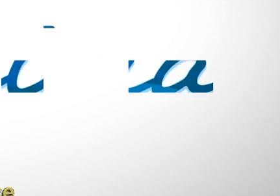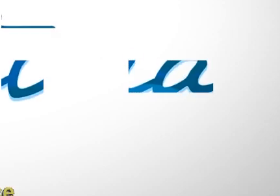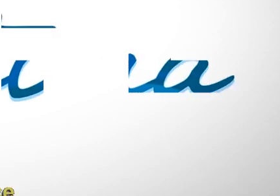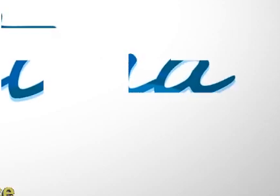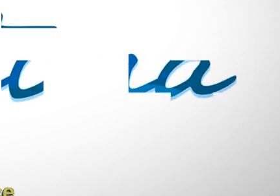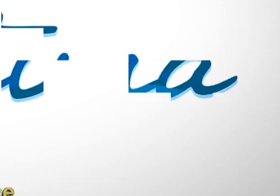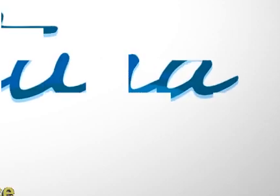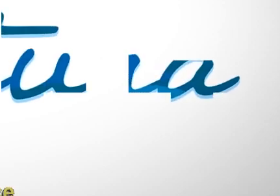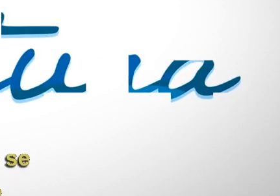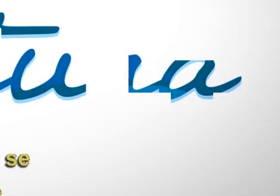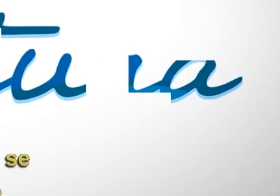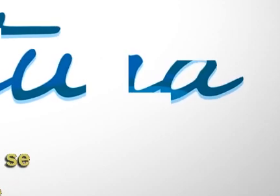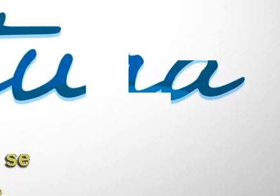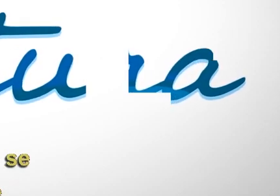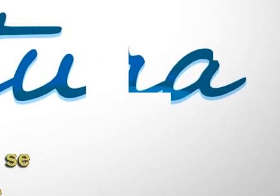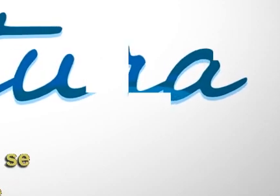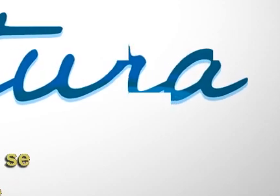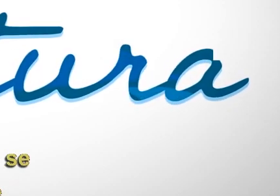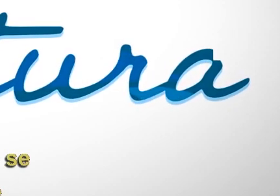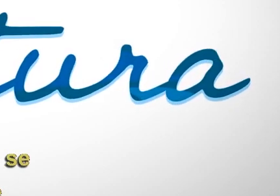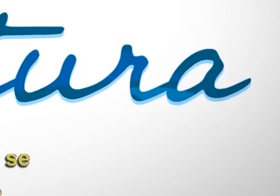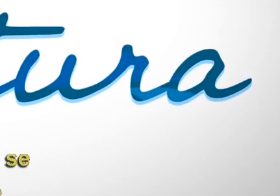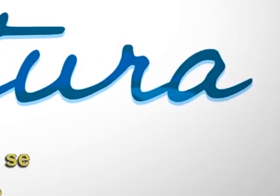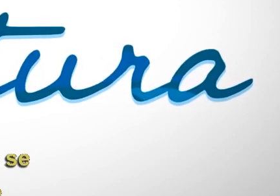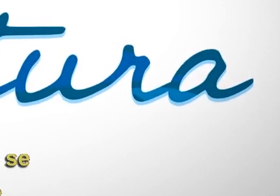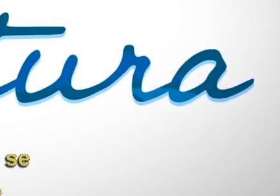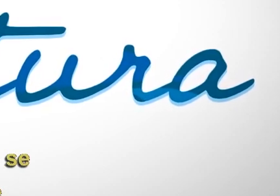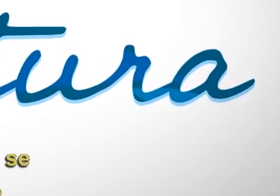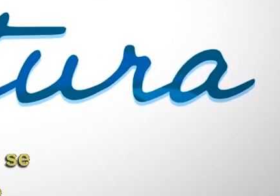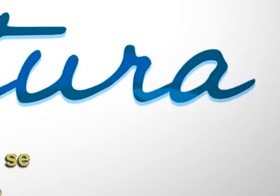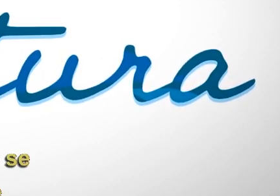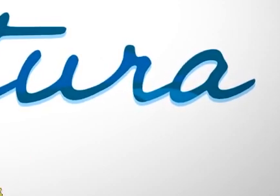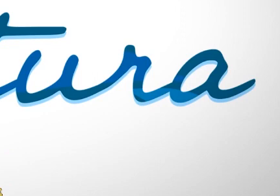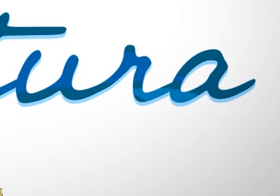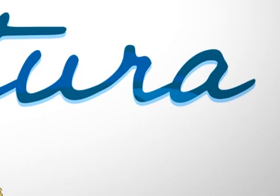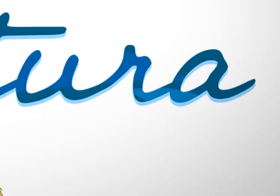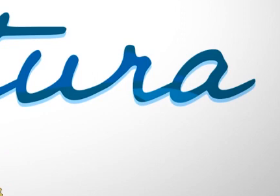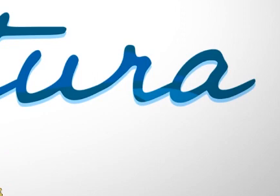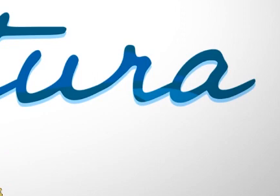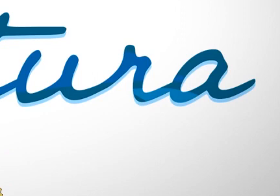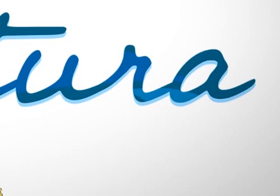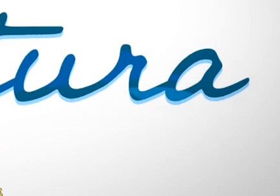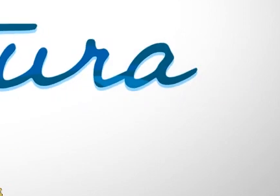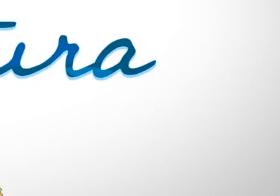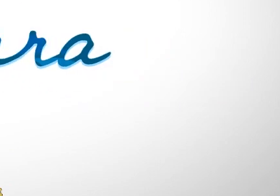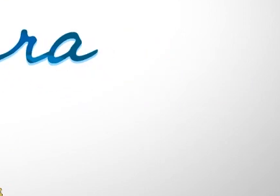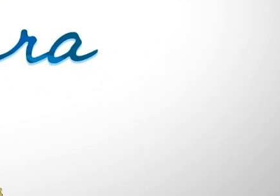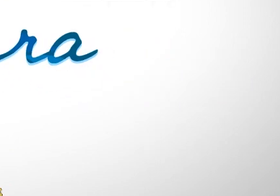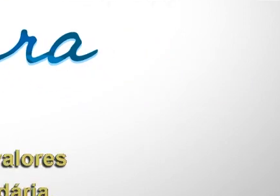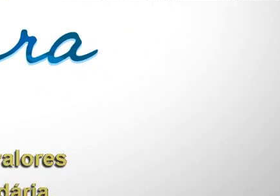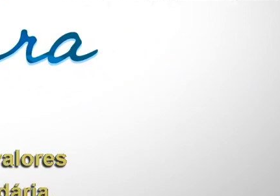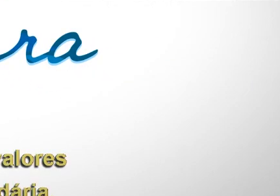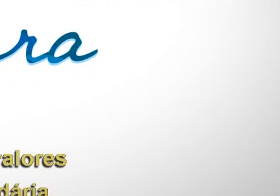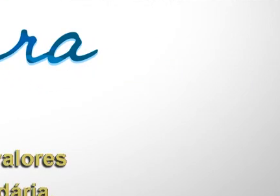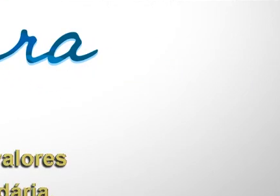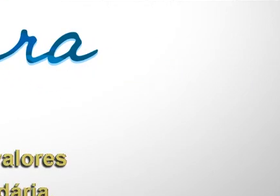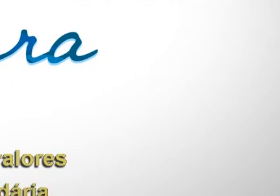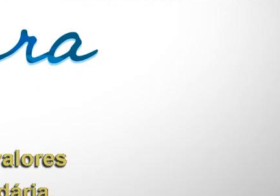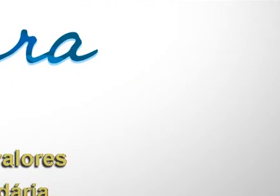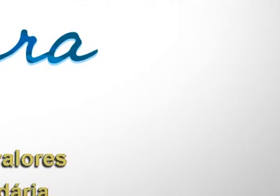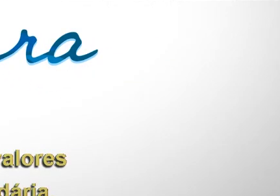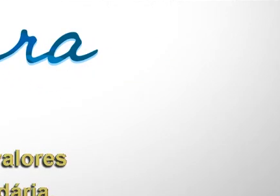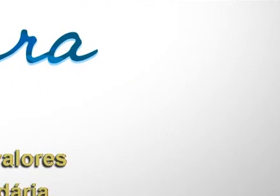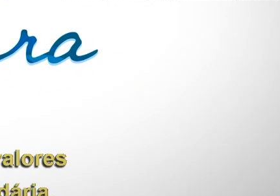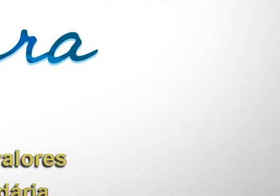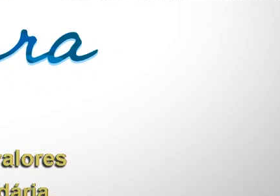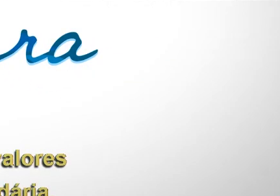O Simpro Cultura nasce com o propósito de se construir coletivamente a partir de muitas vozes, como um espaço em